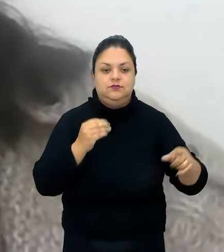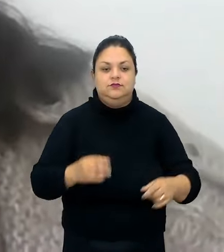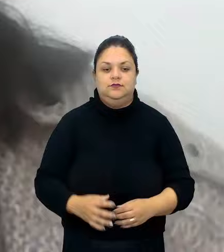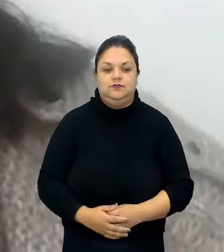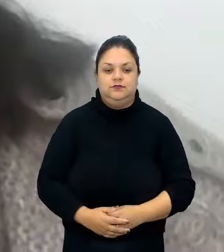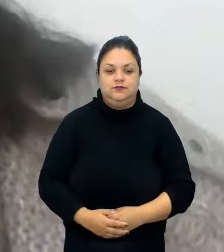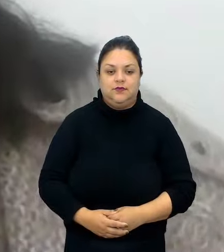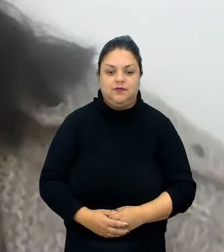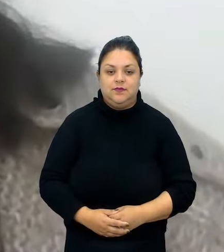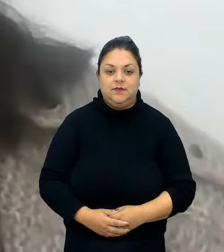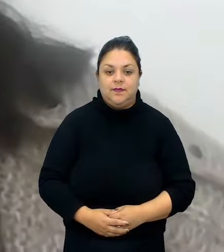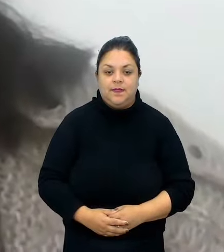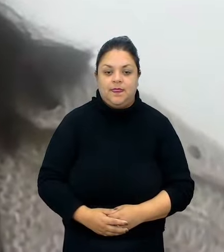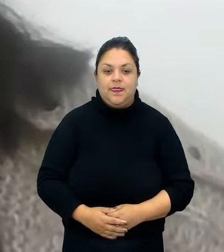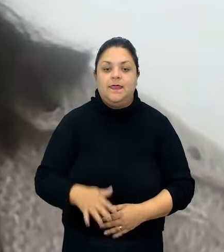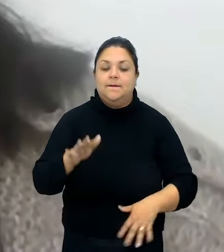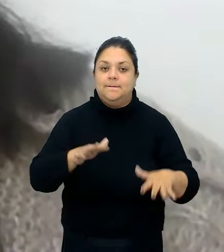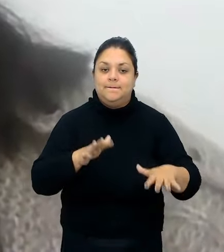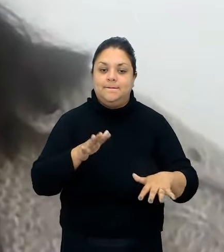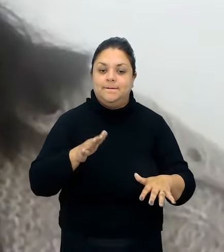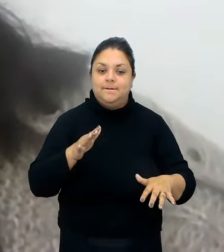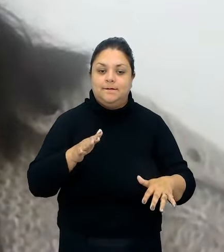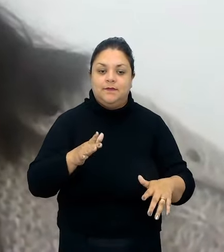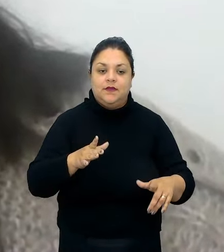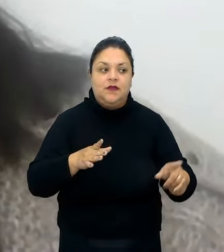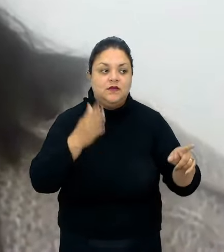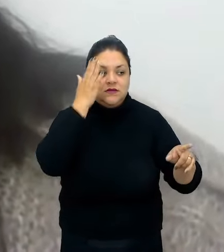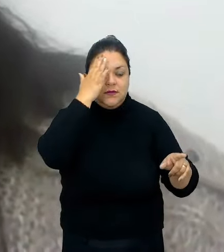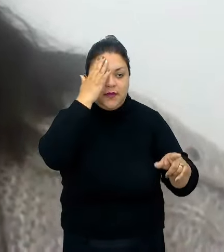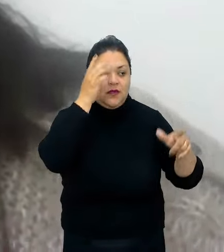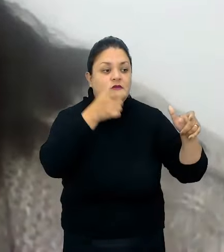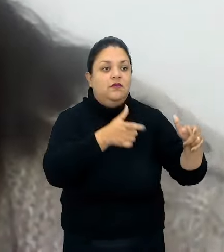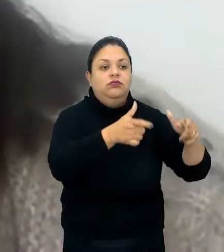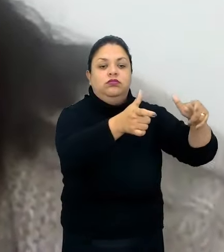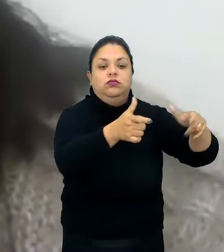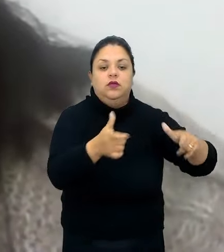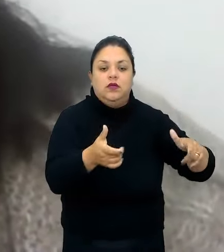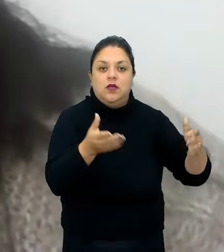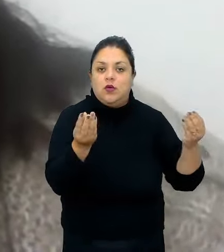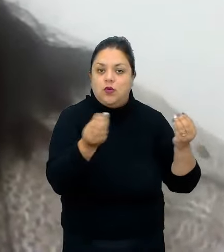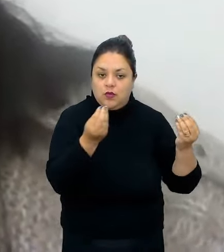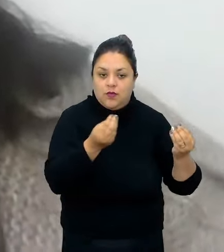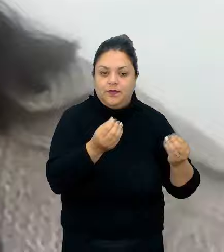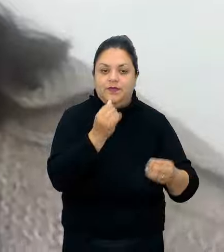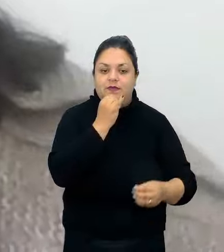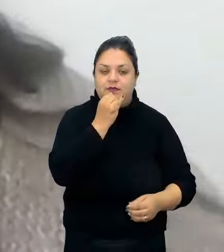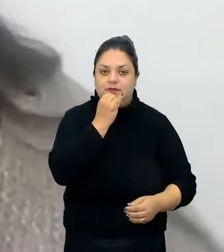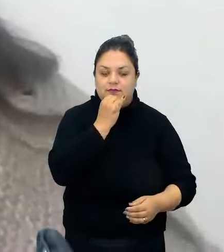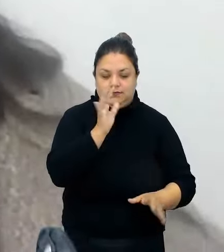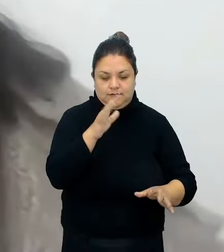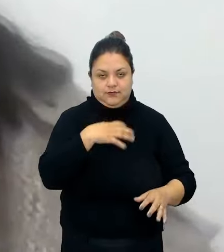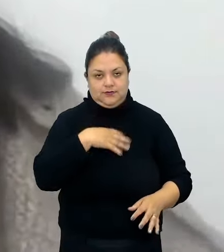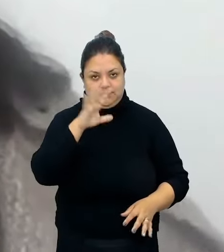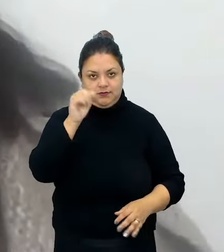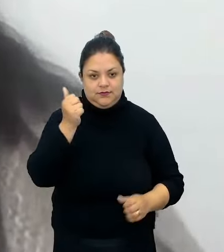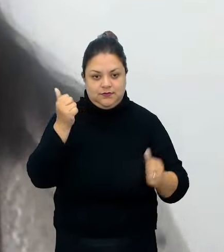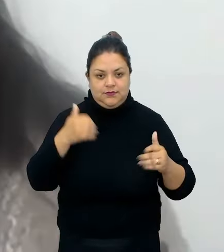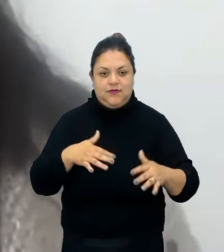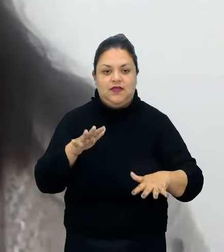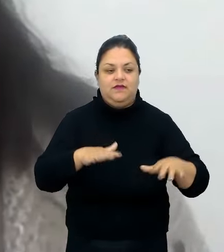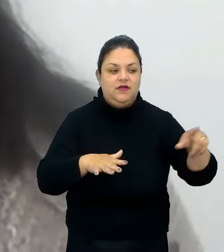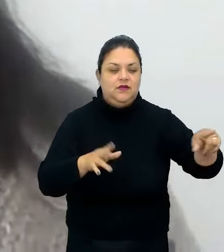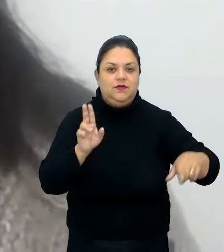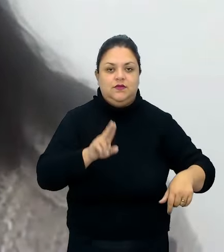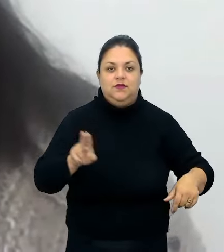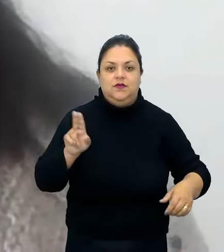que as pessoas precisam saber para onde elas estão indo. Então, nesse sentido, né, da criança que é usuária de